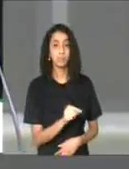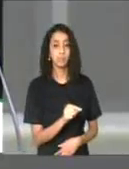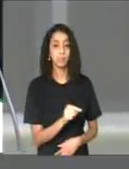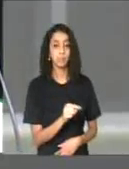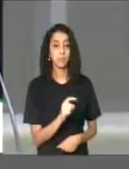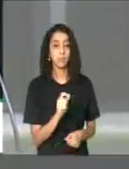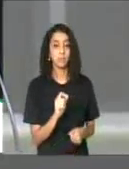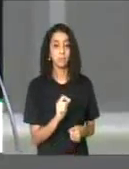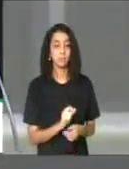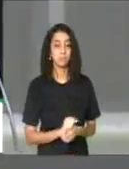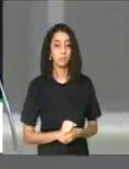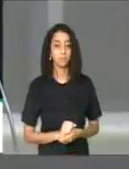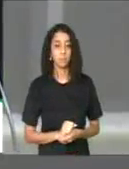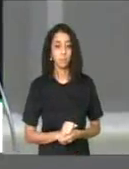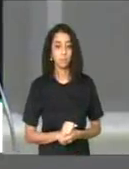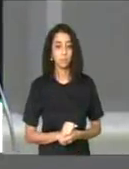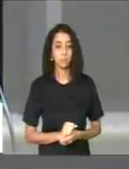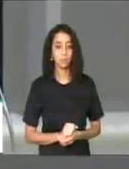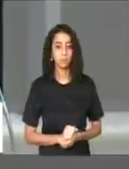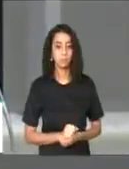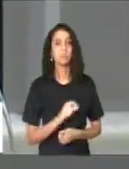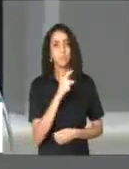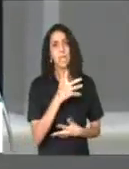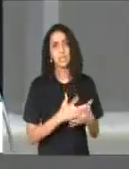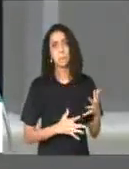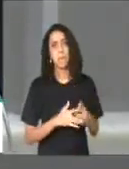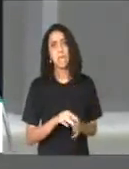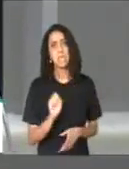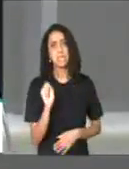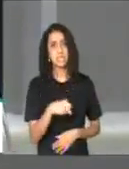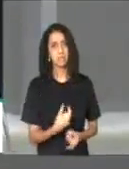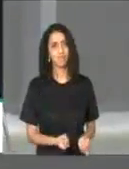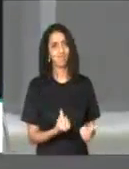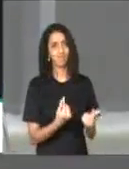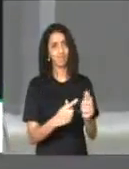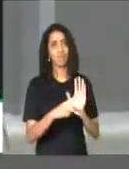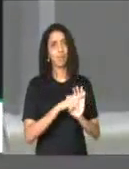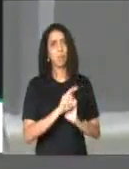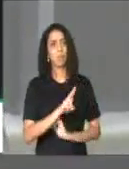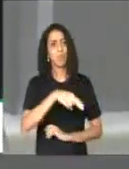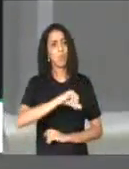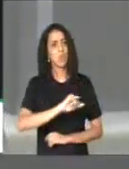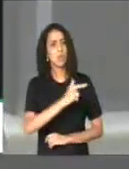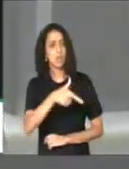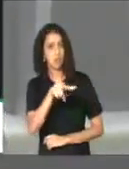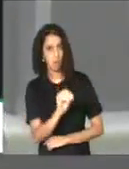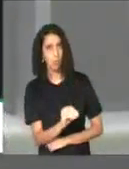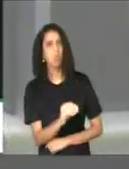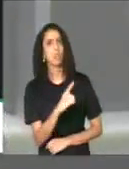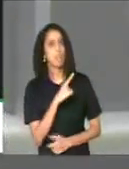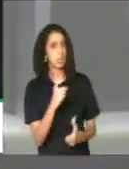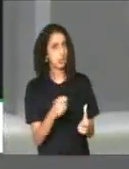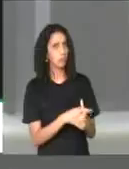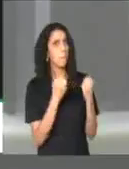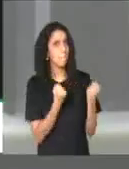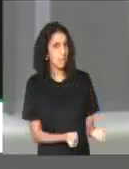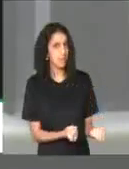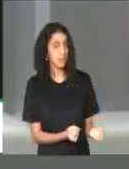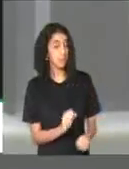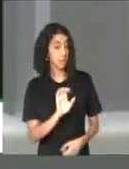compromete uma parte do orçamento da União, uma parte significativa. Mas a